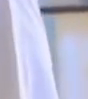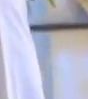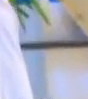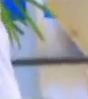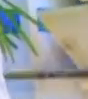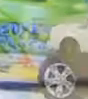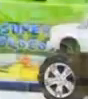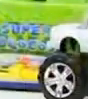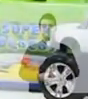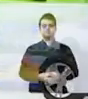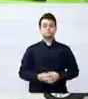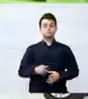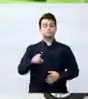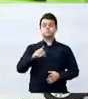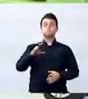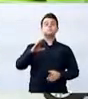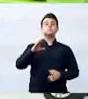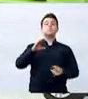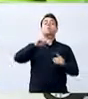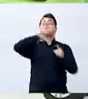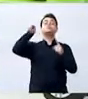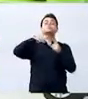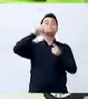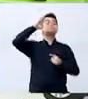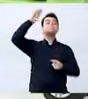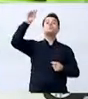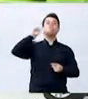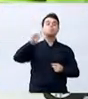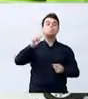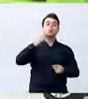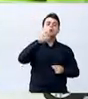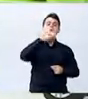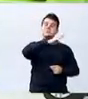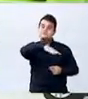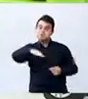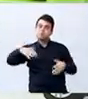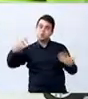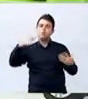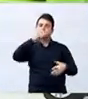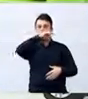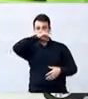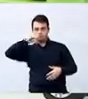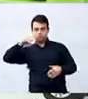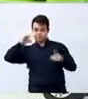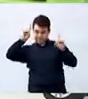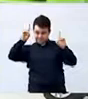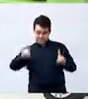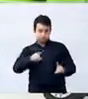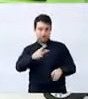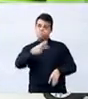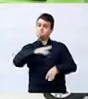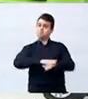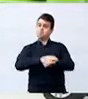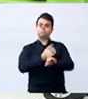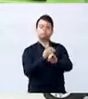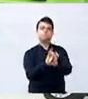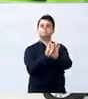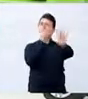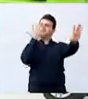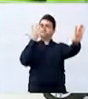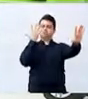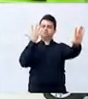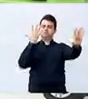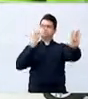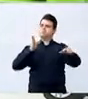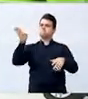E o principal objetivo é tornar a criança ou o adulto que teve a sequela o mais independente possível, né?